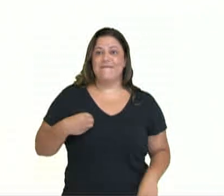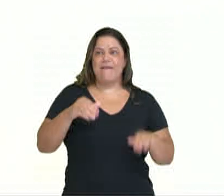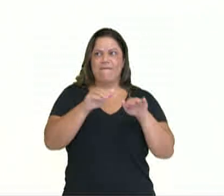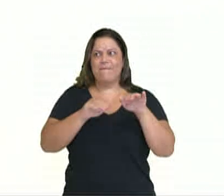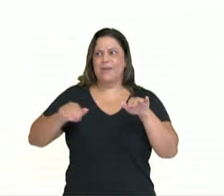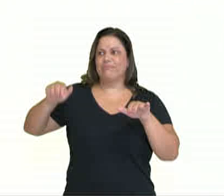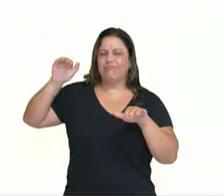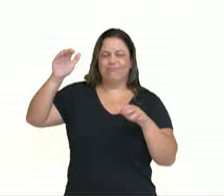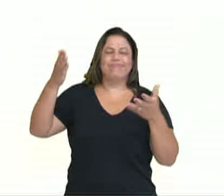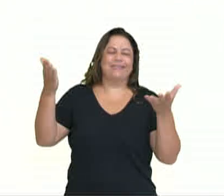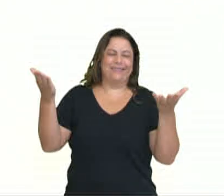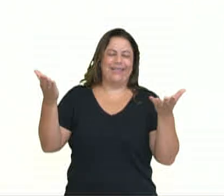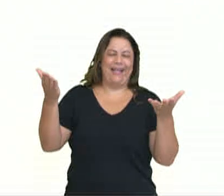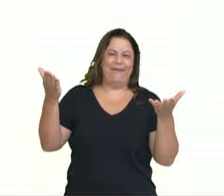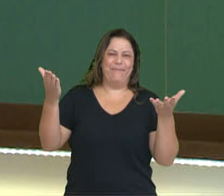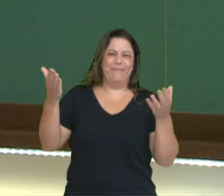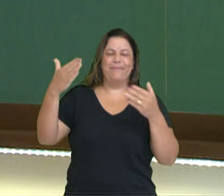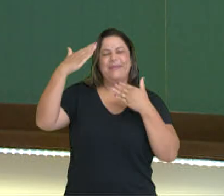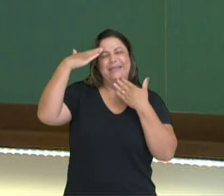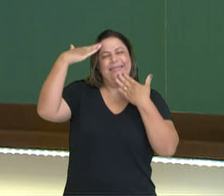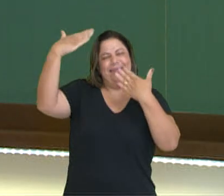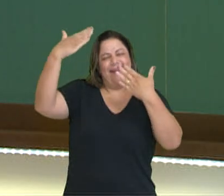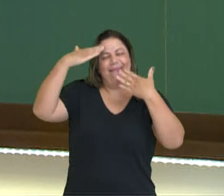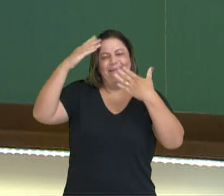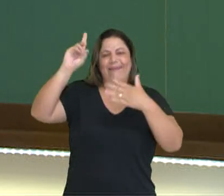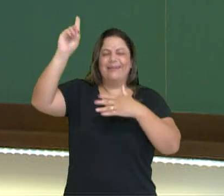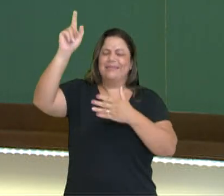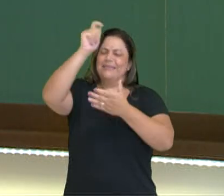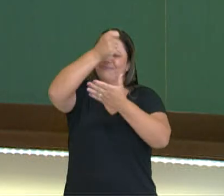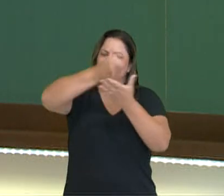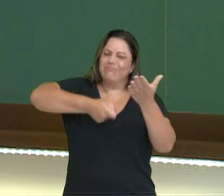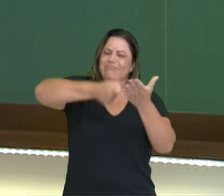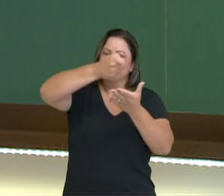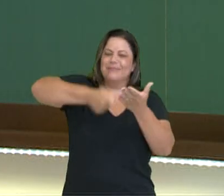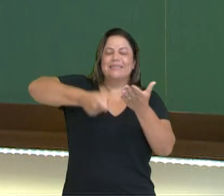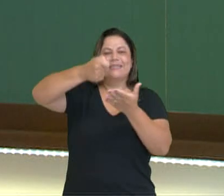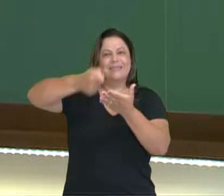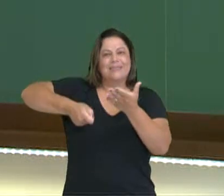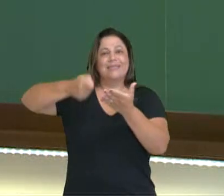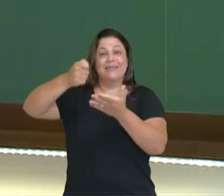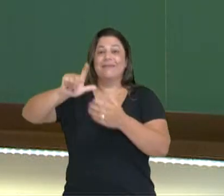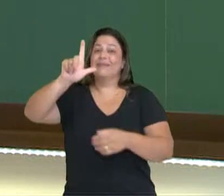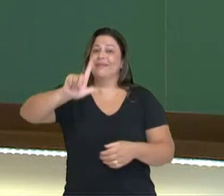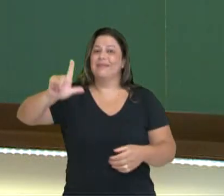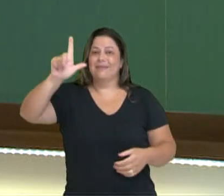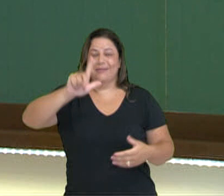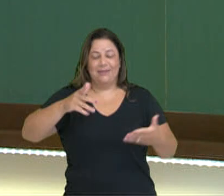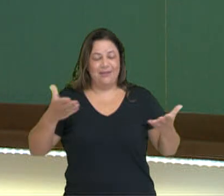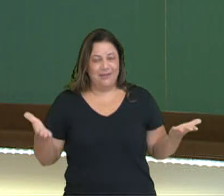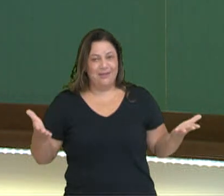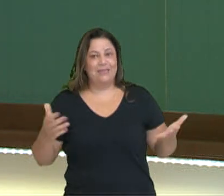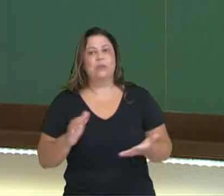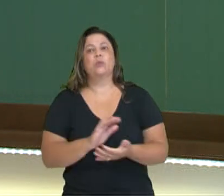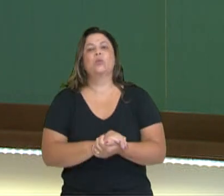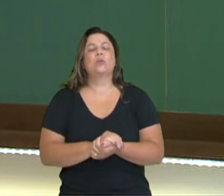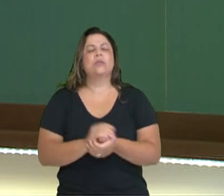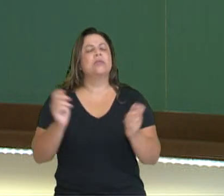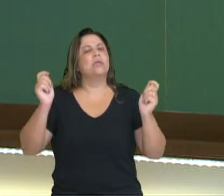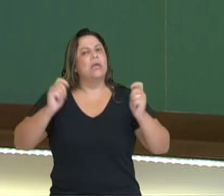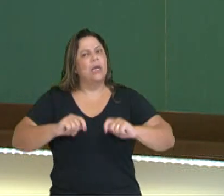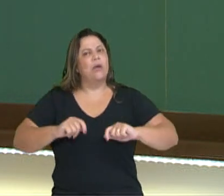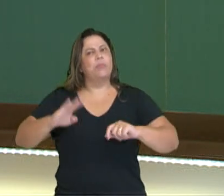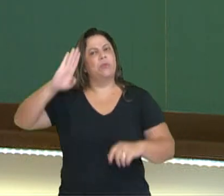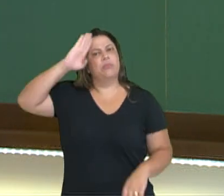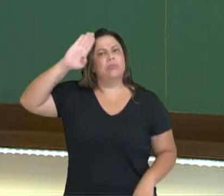Graças a Deus. Ela continua escrevendo e escrevendo muito bem para a nossa literatura. É considerada por